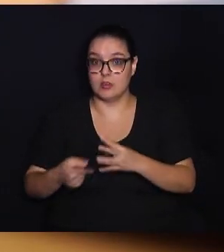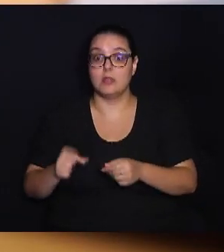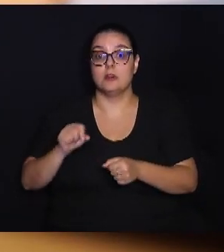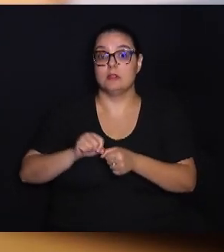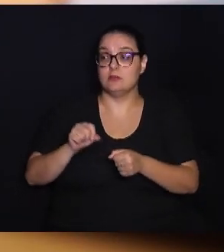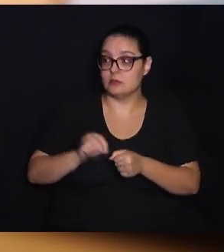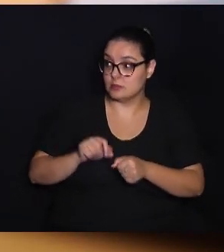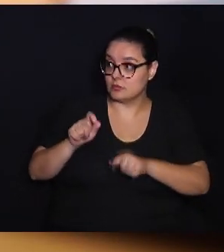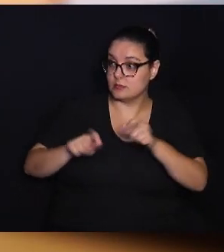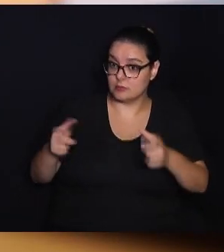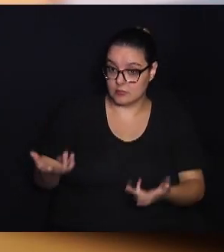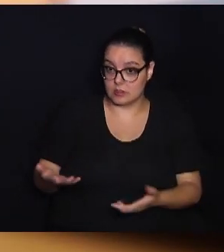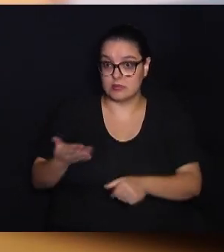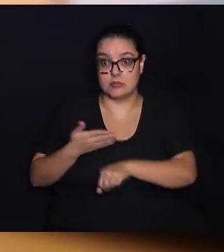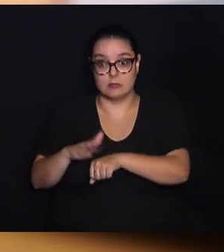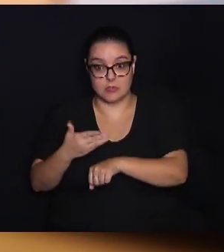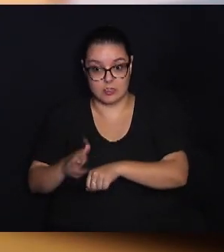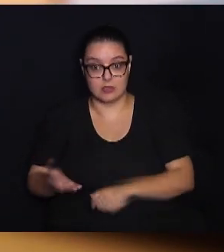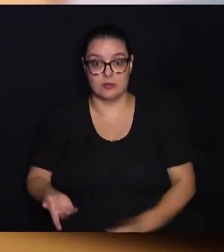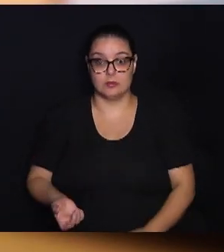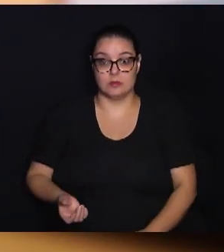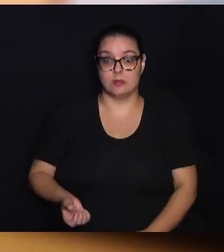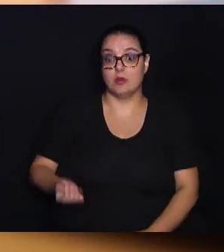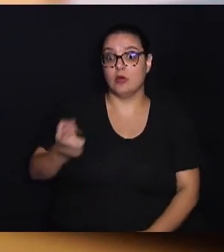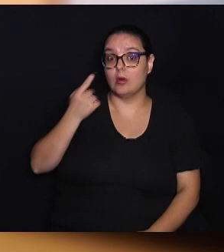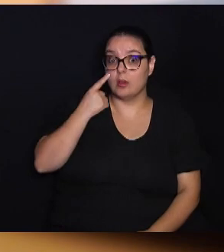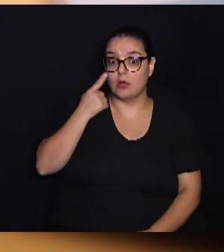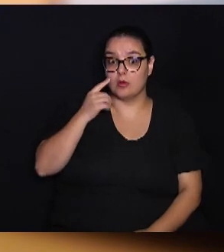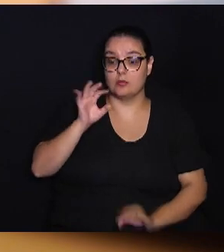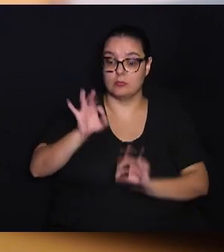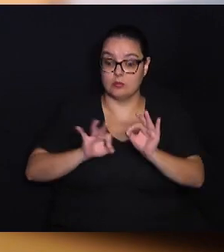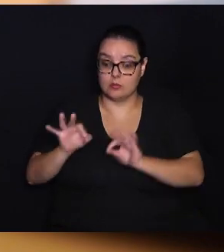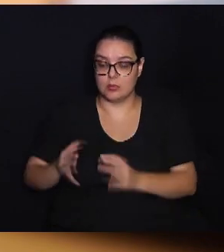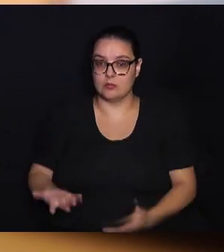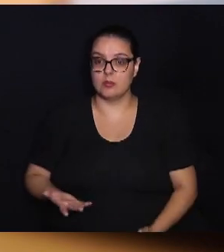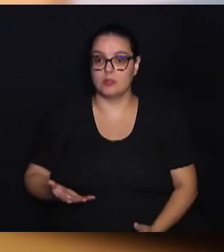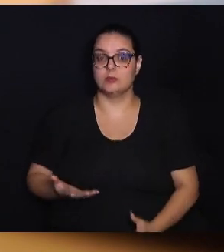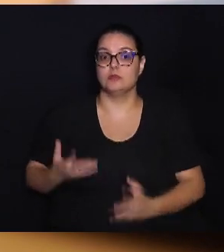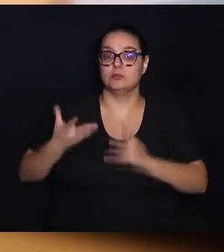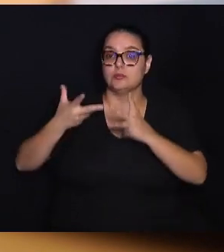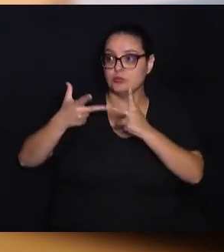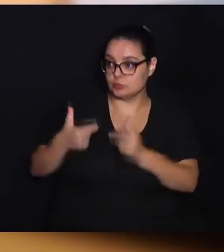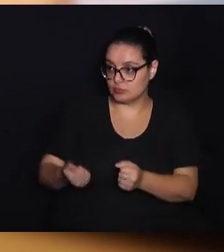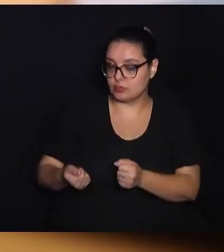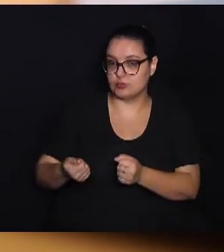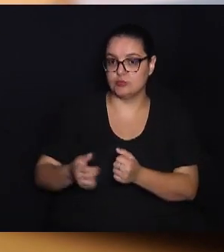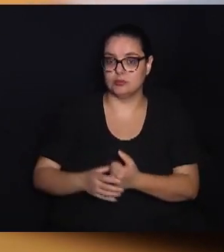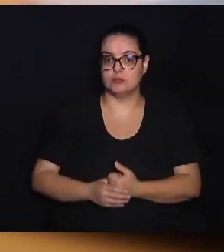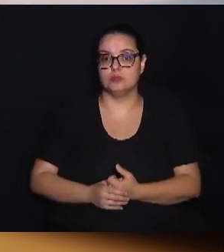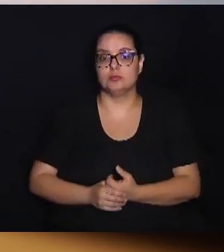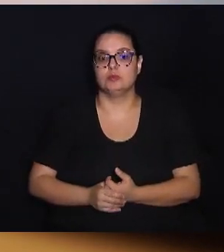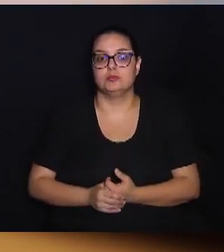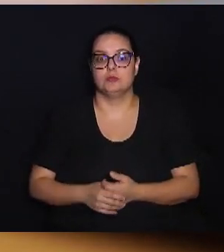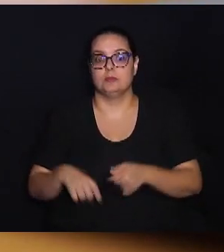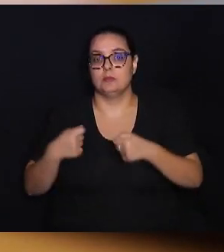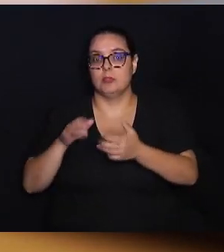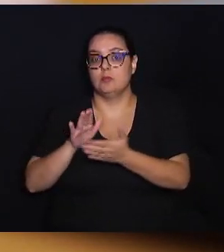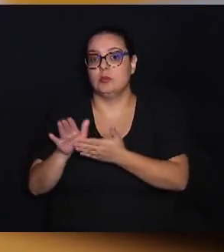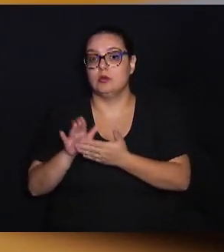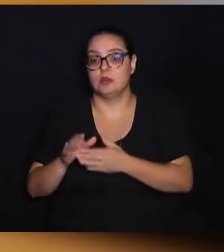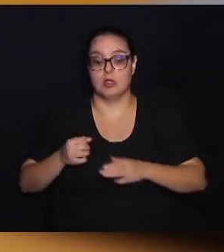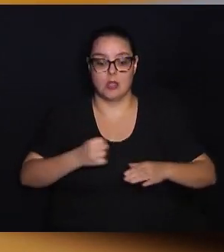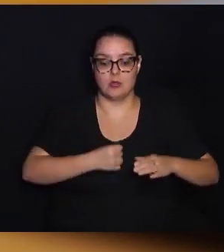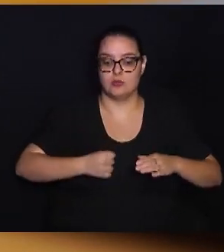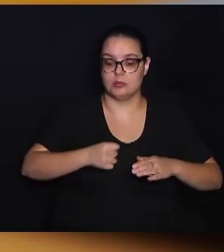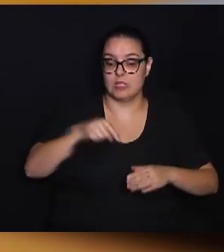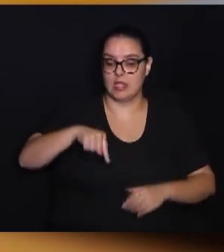muita gente que faz esse tipo de prática. Olha, estabelece um planejamento do que a gente vai usar de consumo